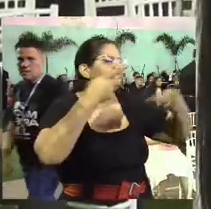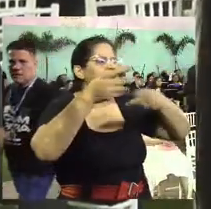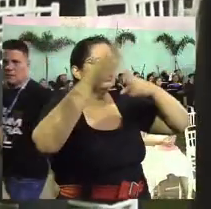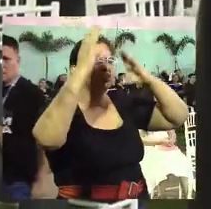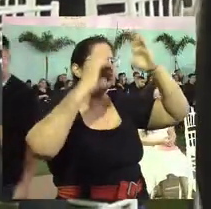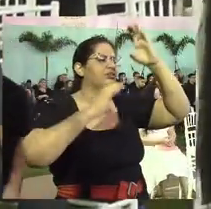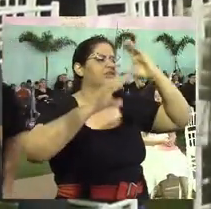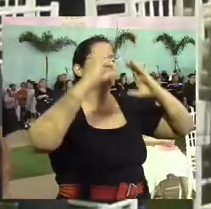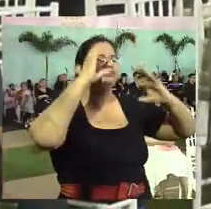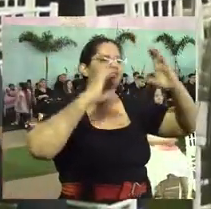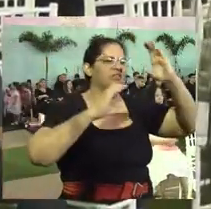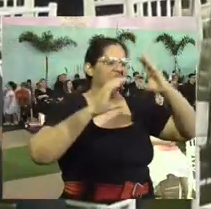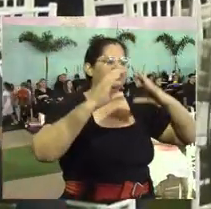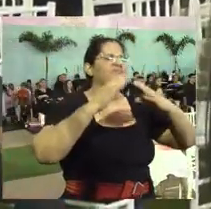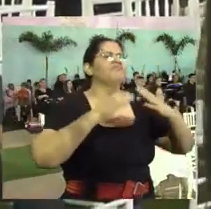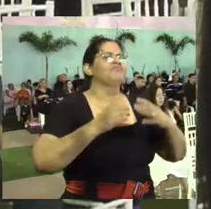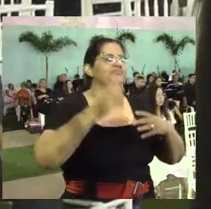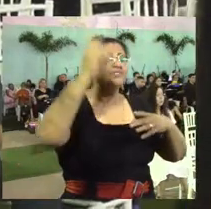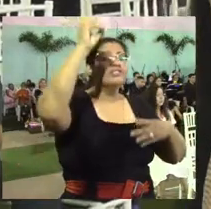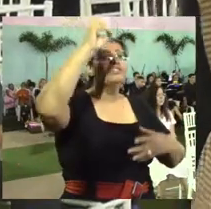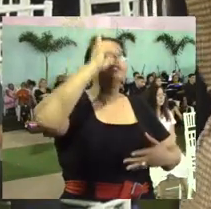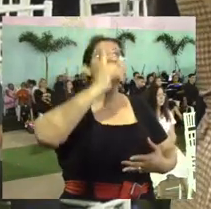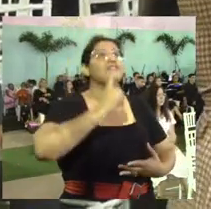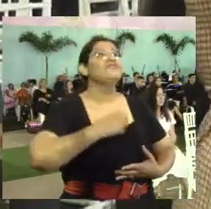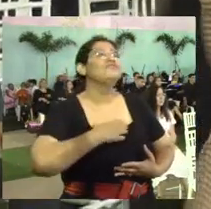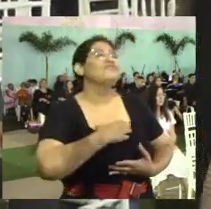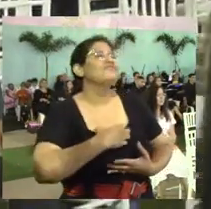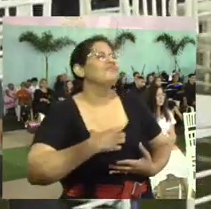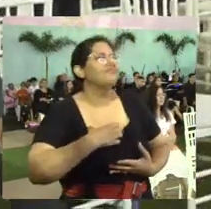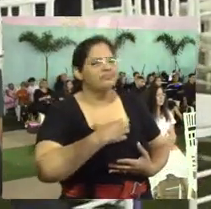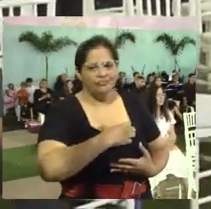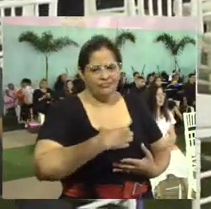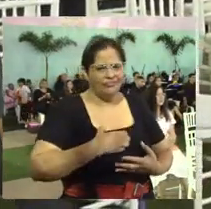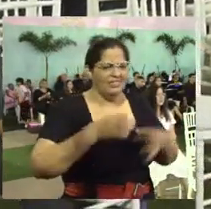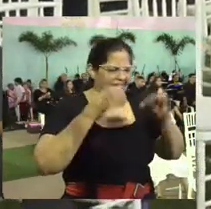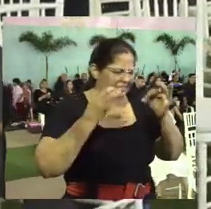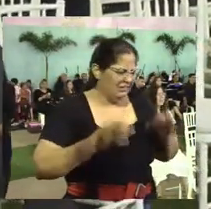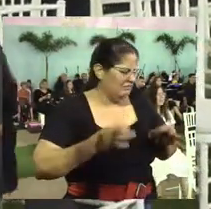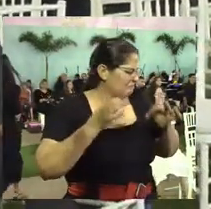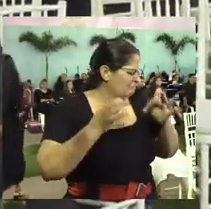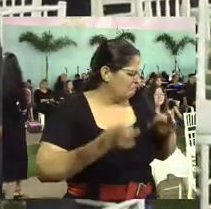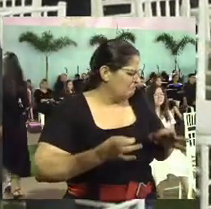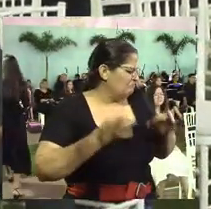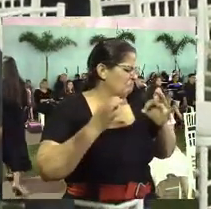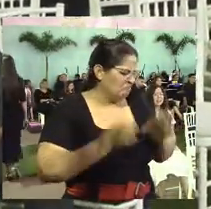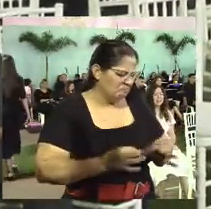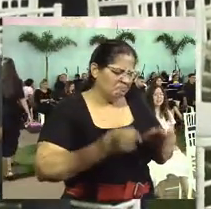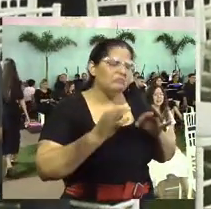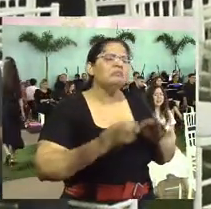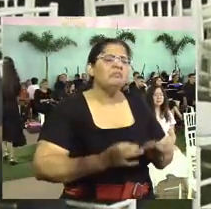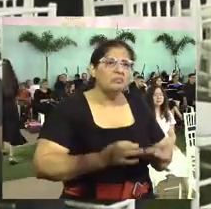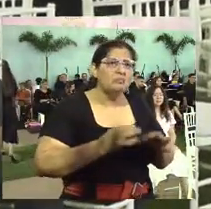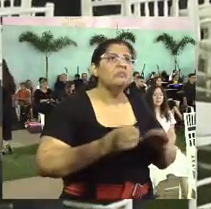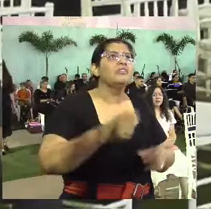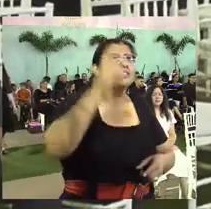vou sentir Tua Presença pela Total certeza de tua existência